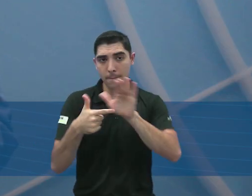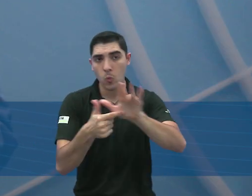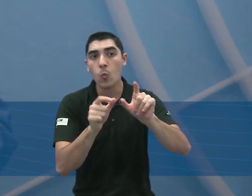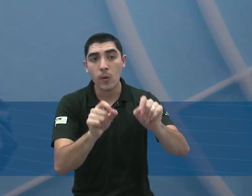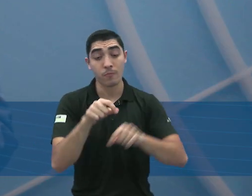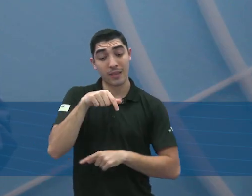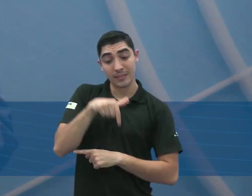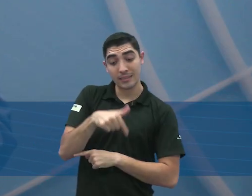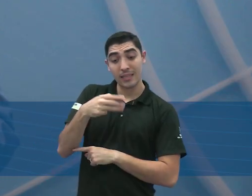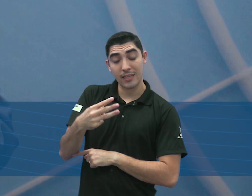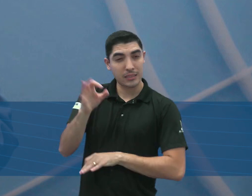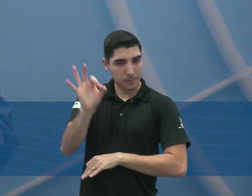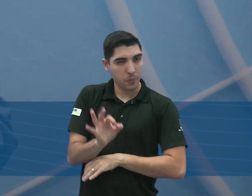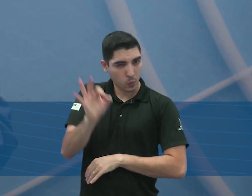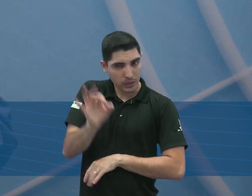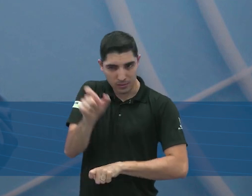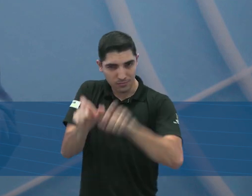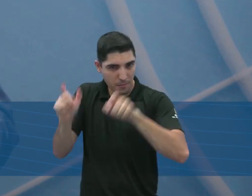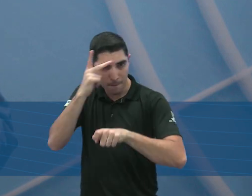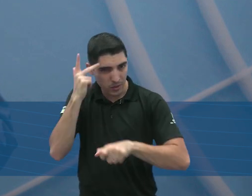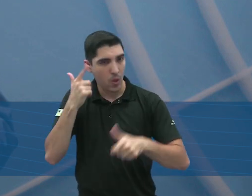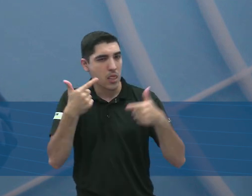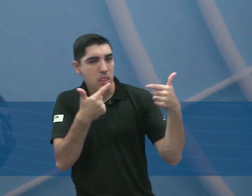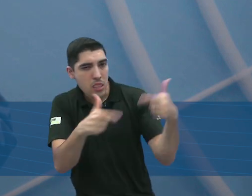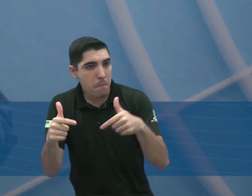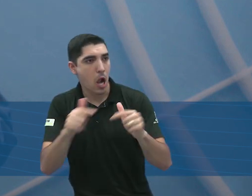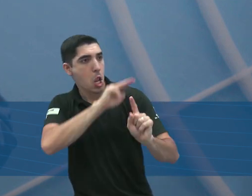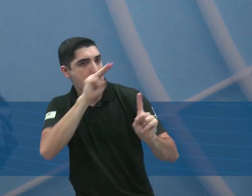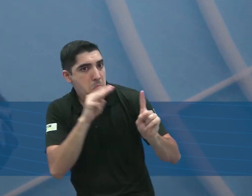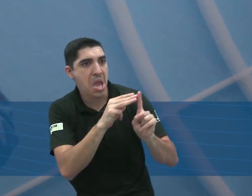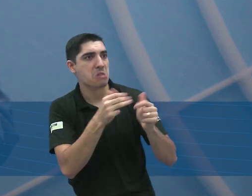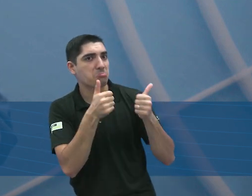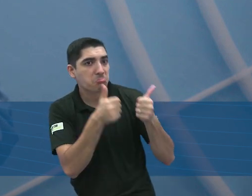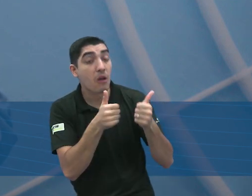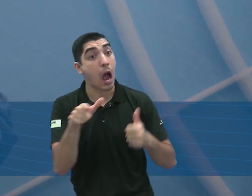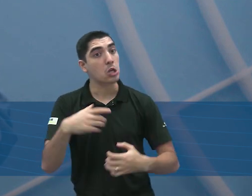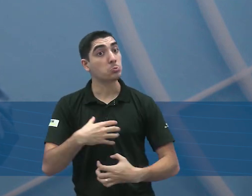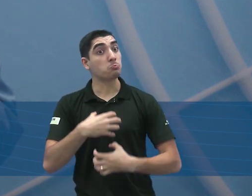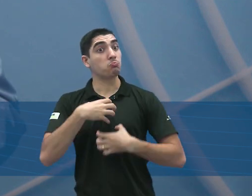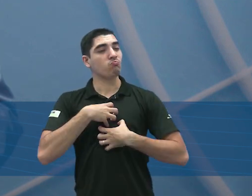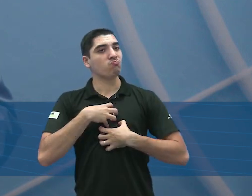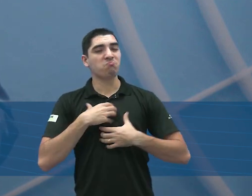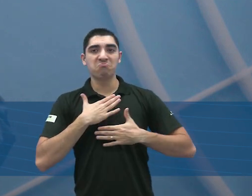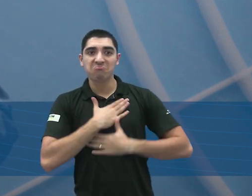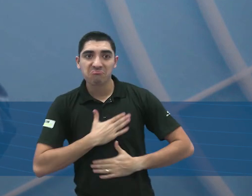que 73% das pessoas que trabalham com um propósito afirmam sentir